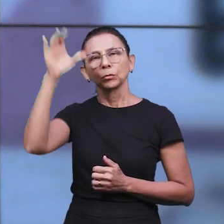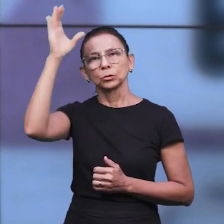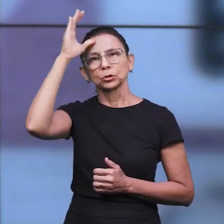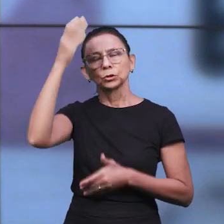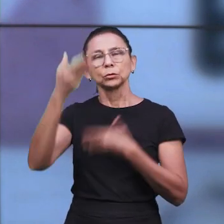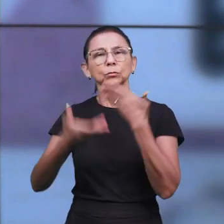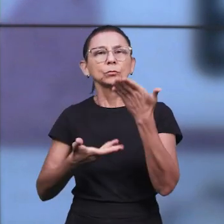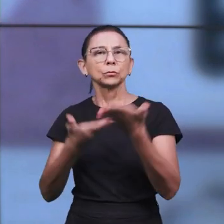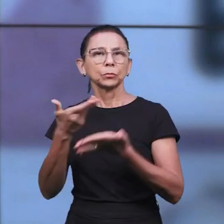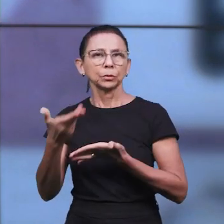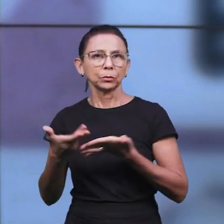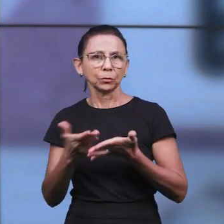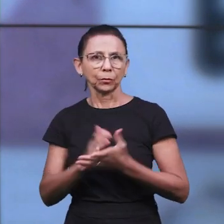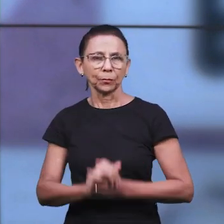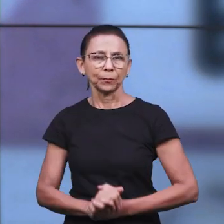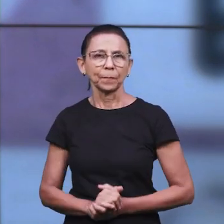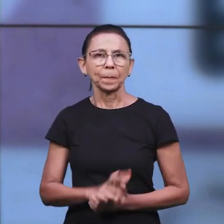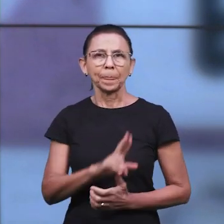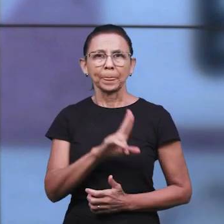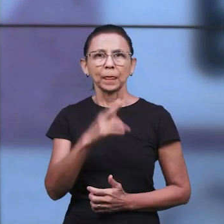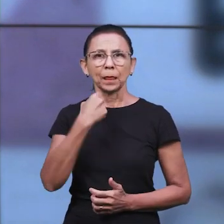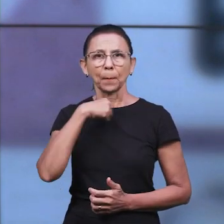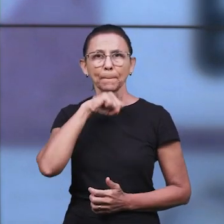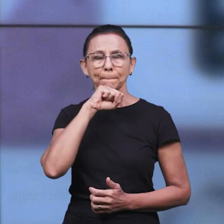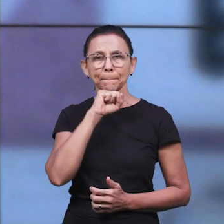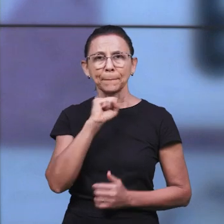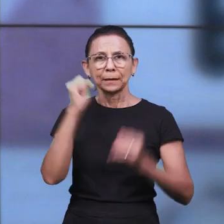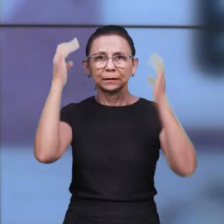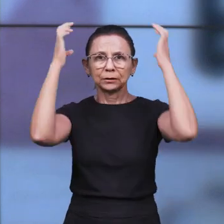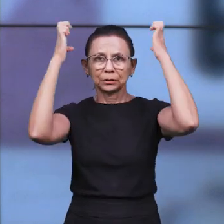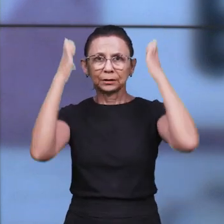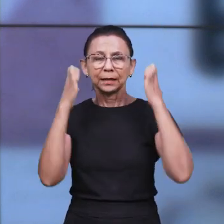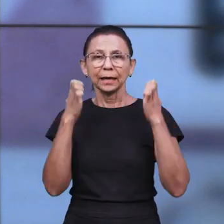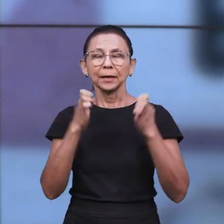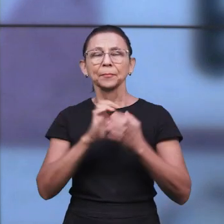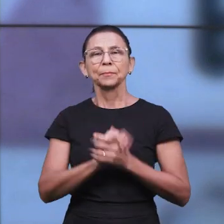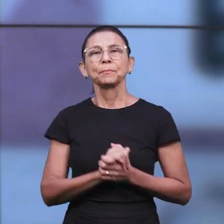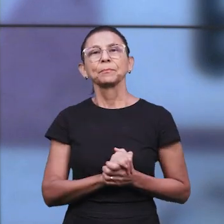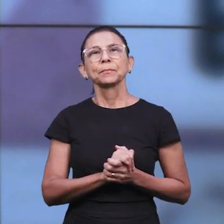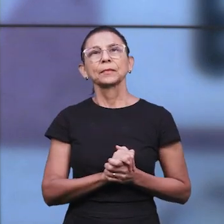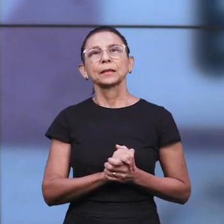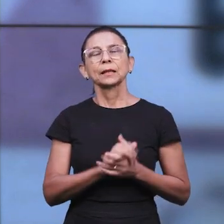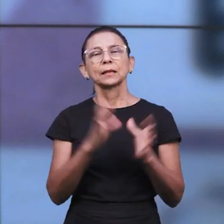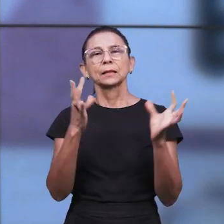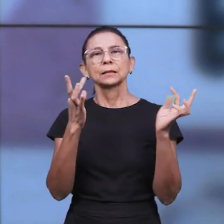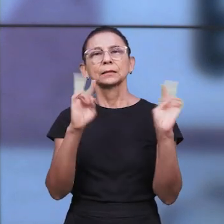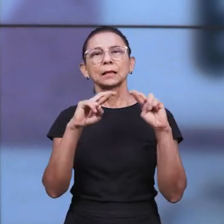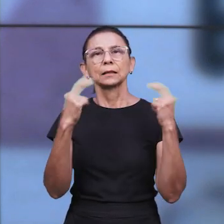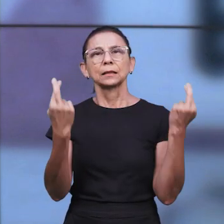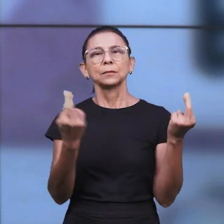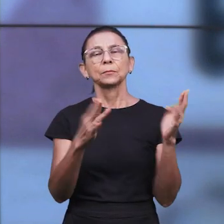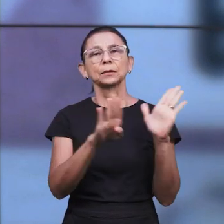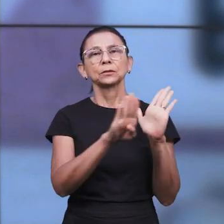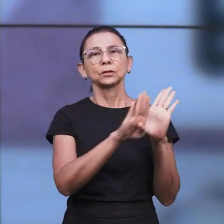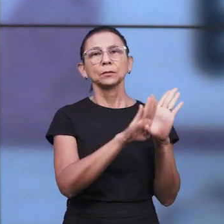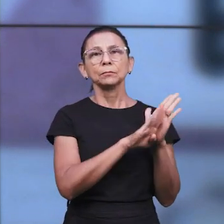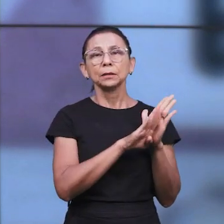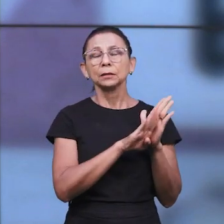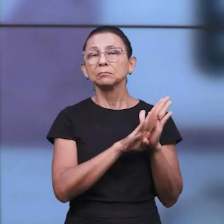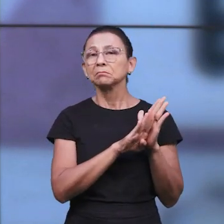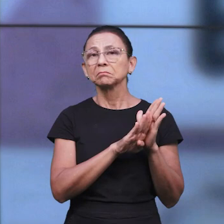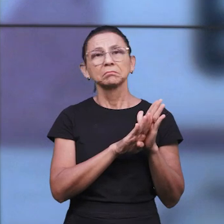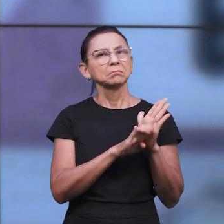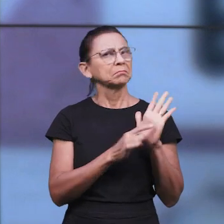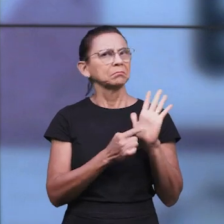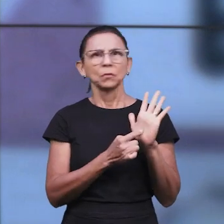Deus apresenta o nome do pai de Esther, Abiail, da tribo de Benjamim. E apesar de não trazer o nome de sua